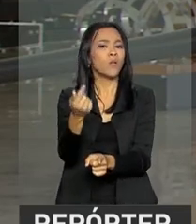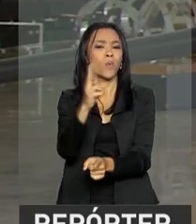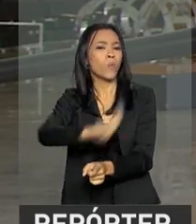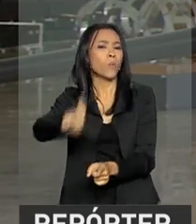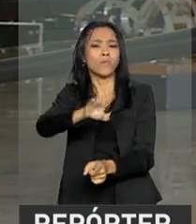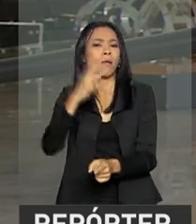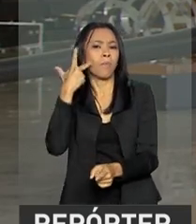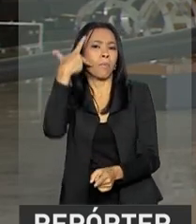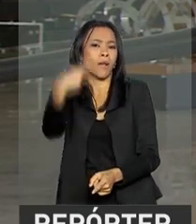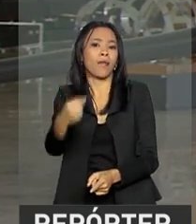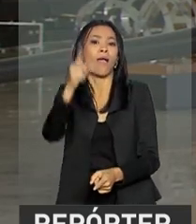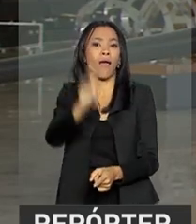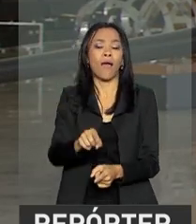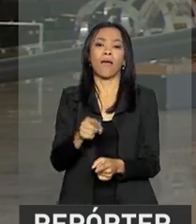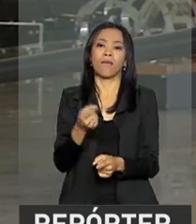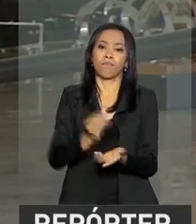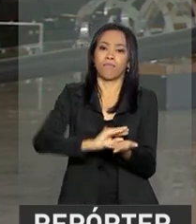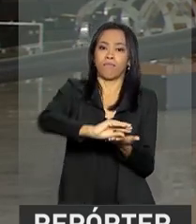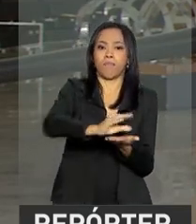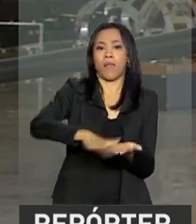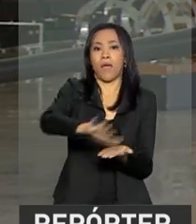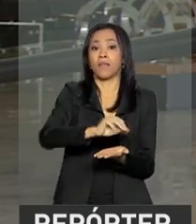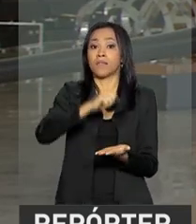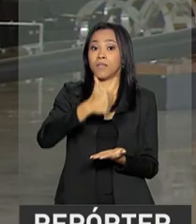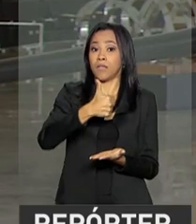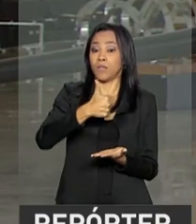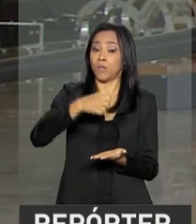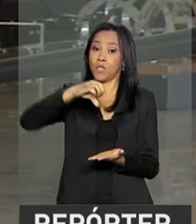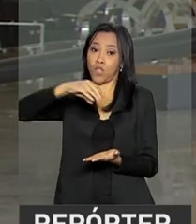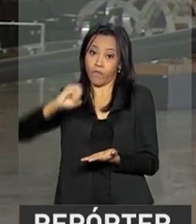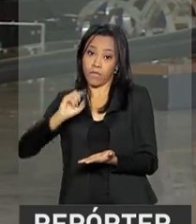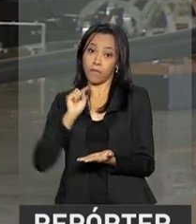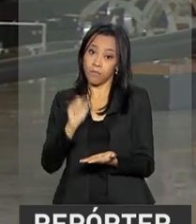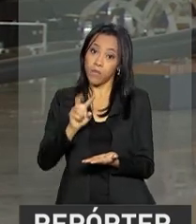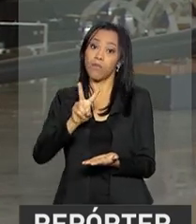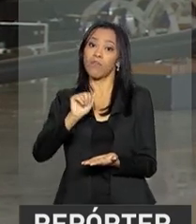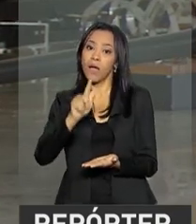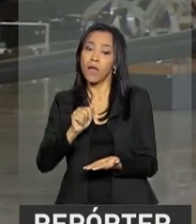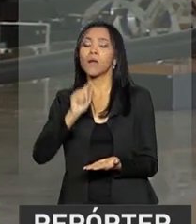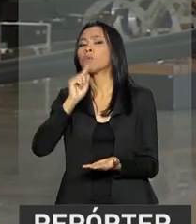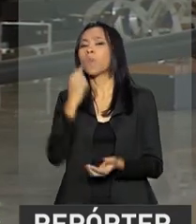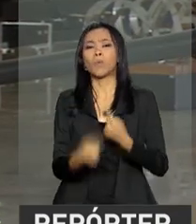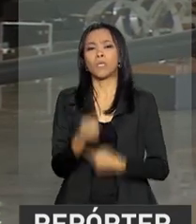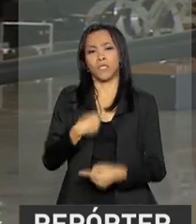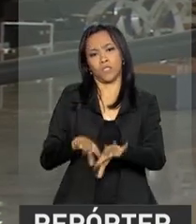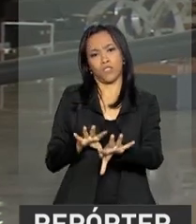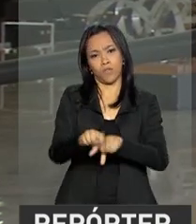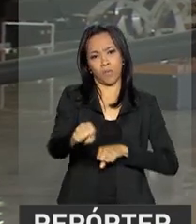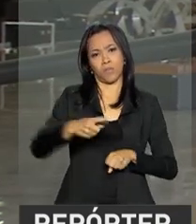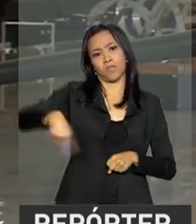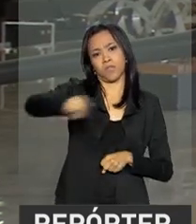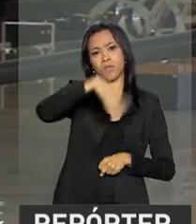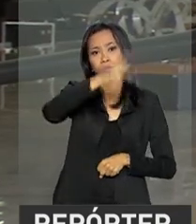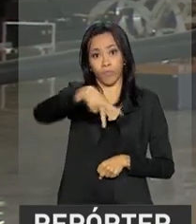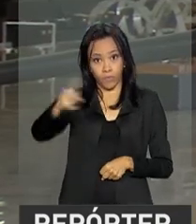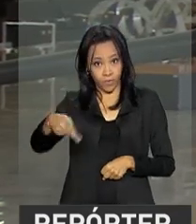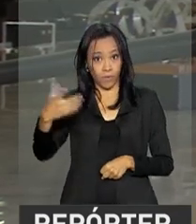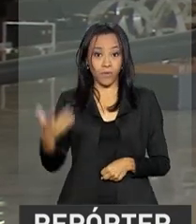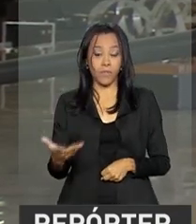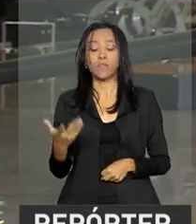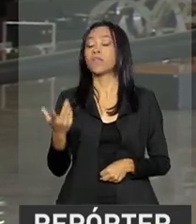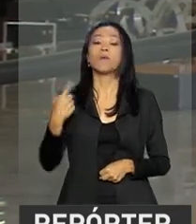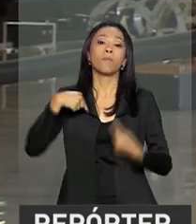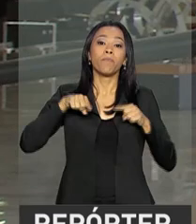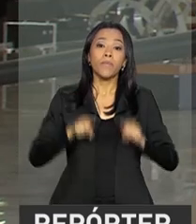190 mil vagas com a nova política nacional de formação de professores da educação básica a